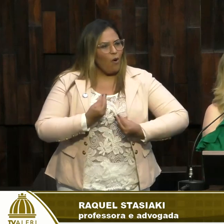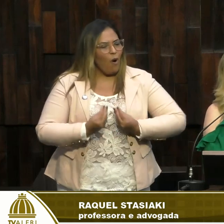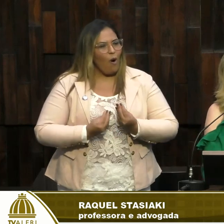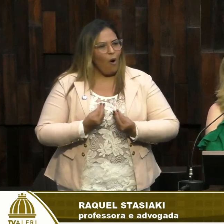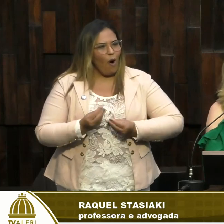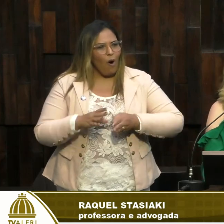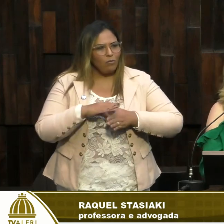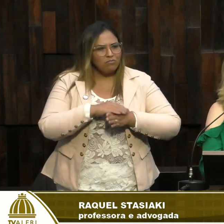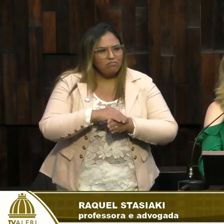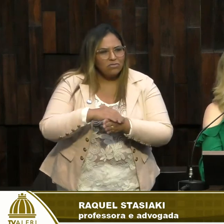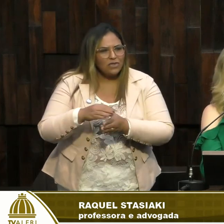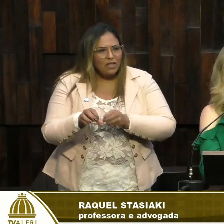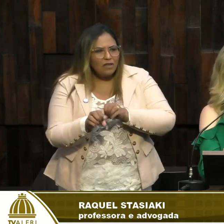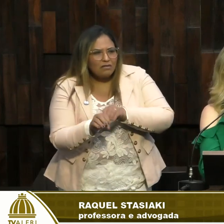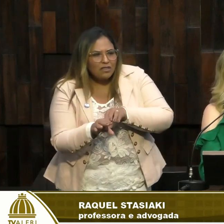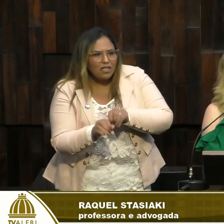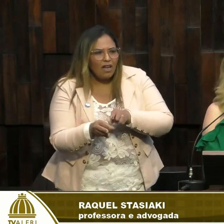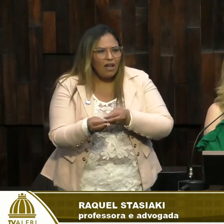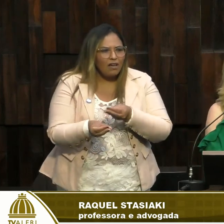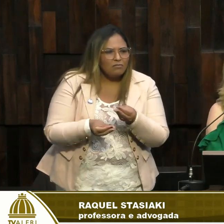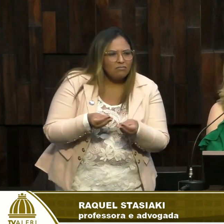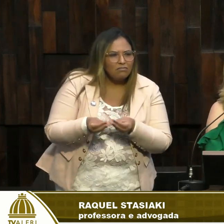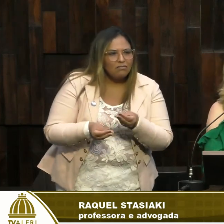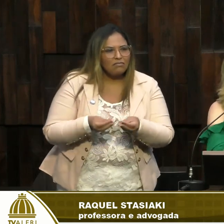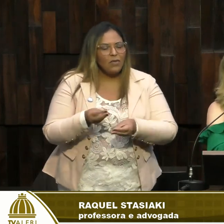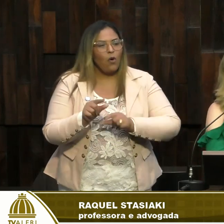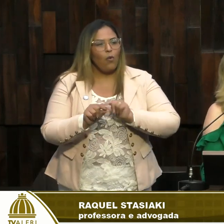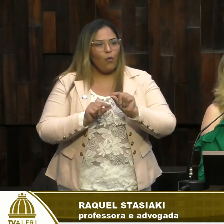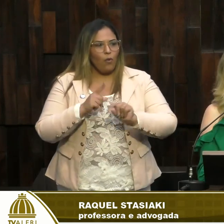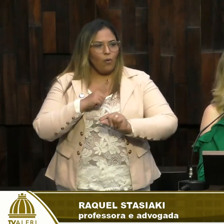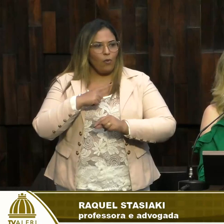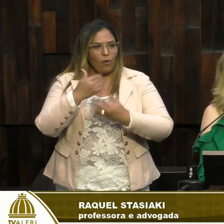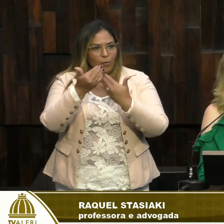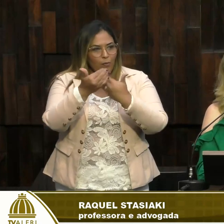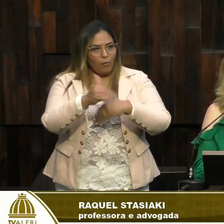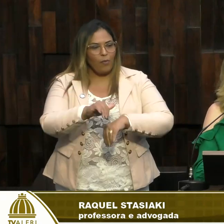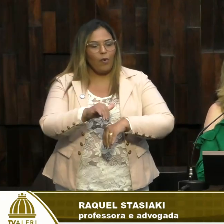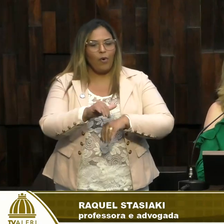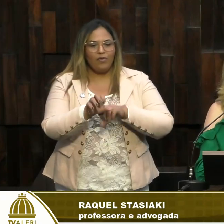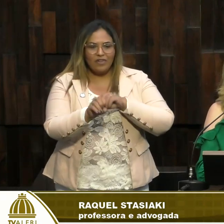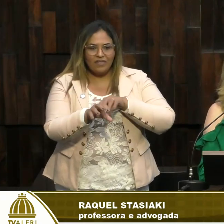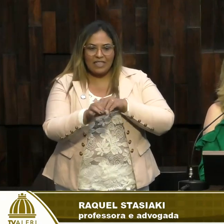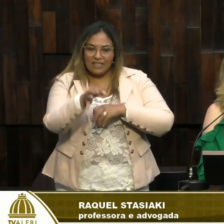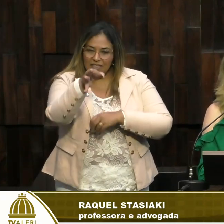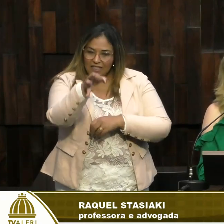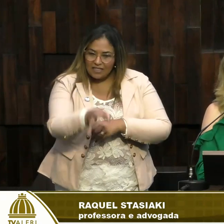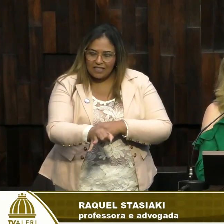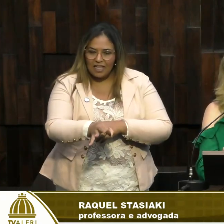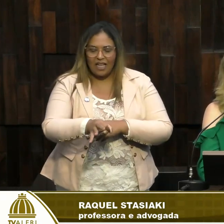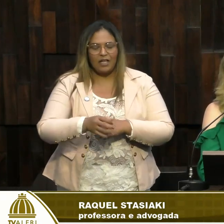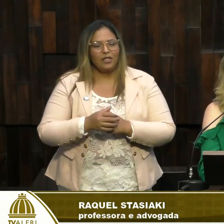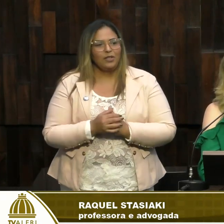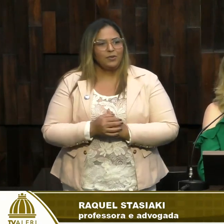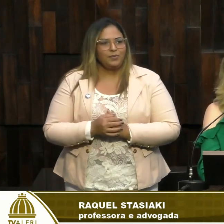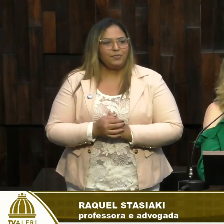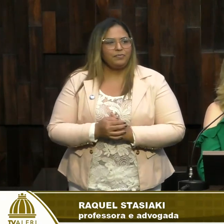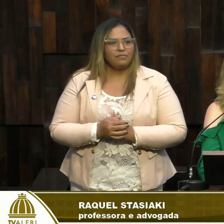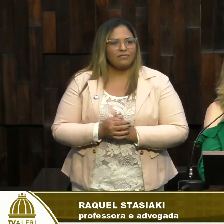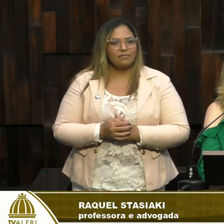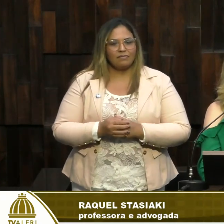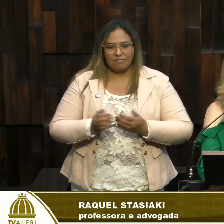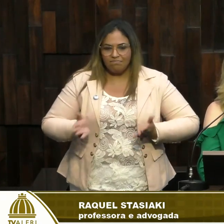que fazer, ele sabe o que cai na prova e ele vai te dar o X da questão, com certeza. Então, invistam nos